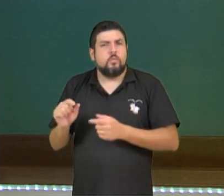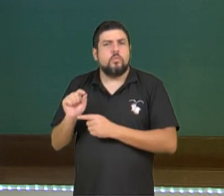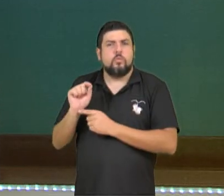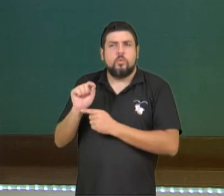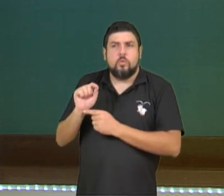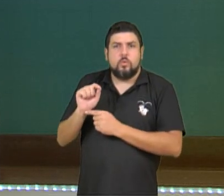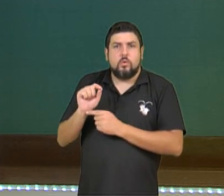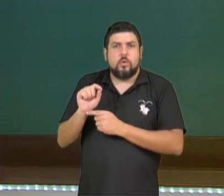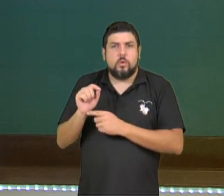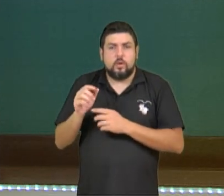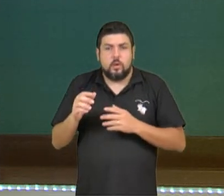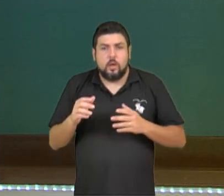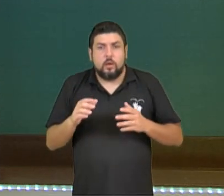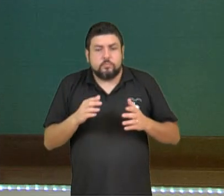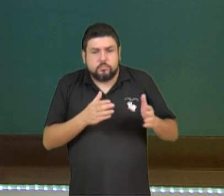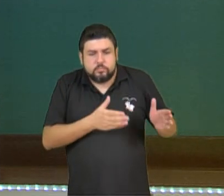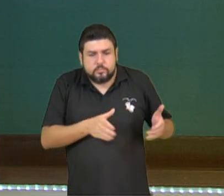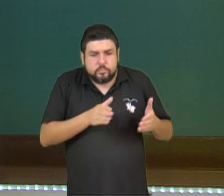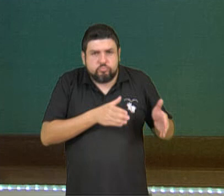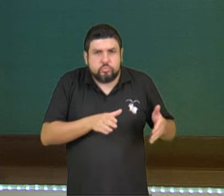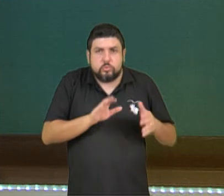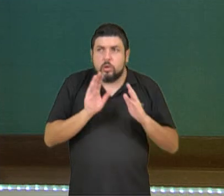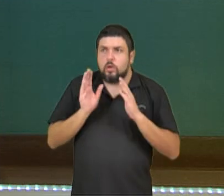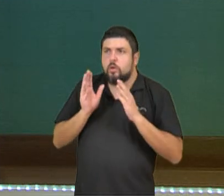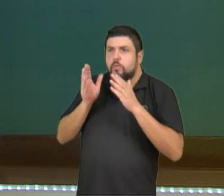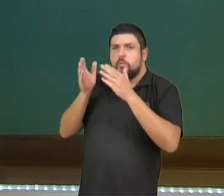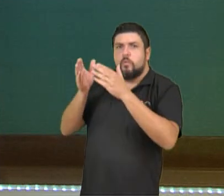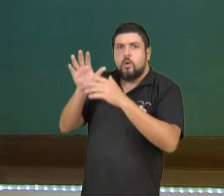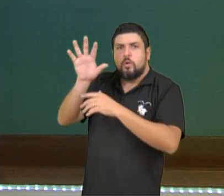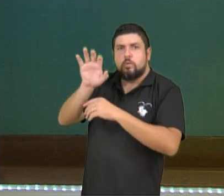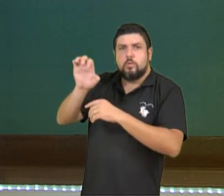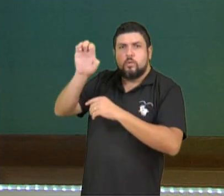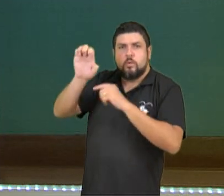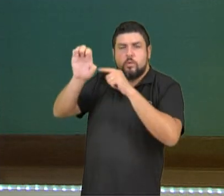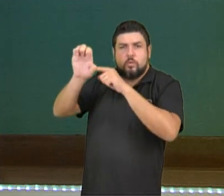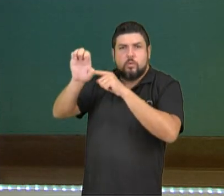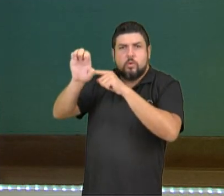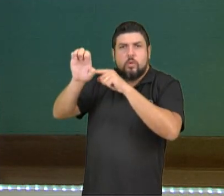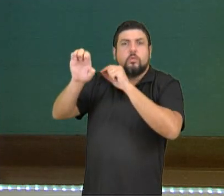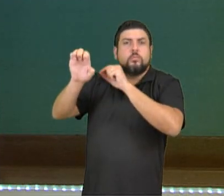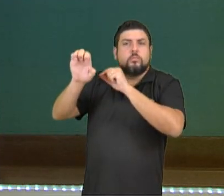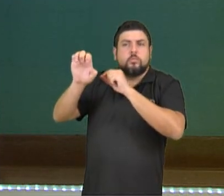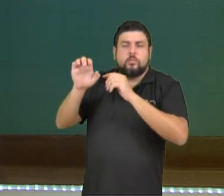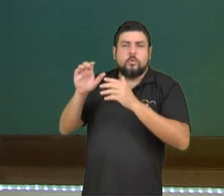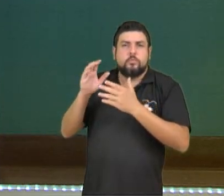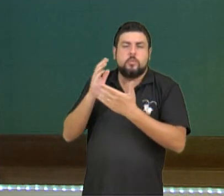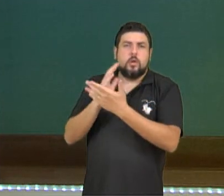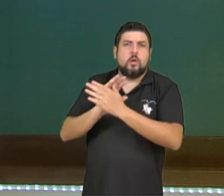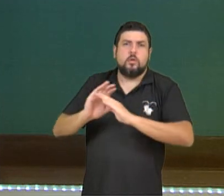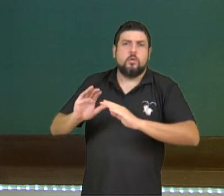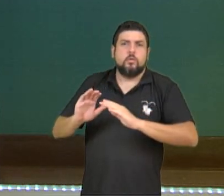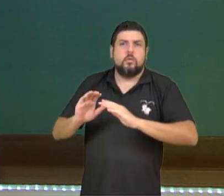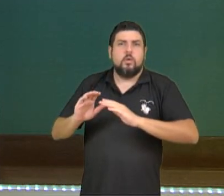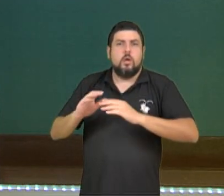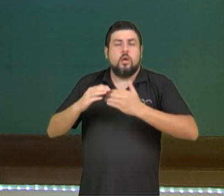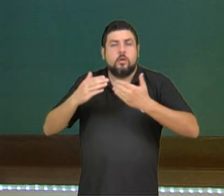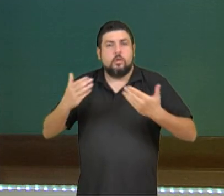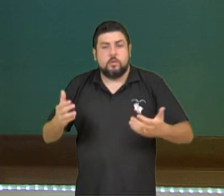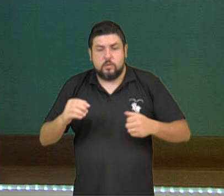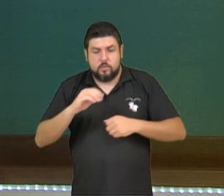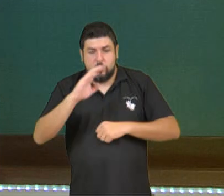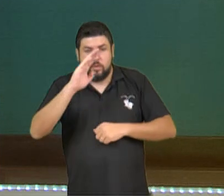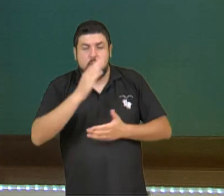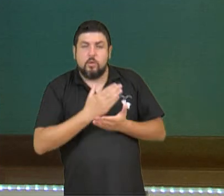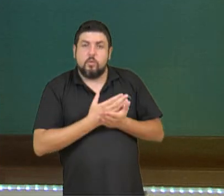produção focado na Europa e há uma descentralização da produção. Nesse interim, nós vamos então ter o